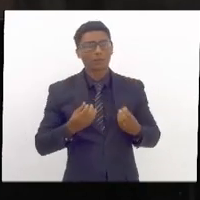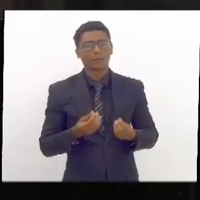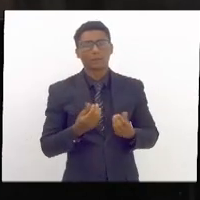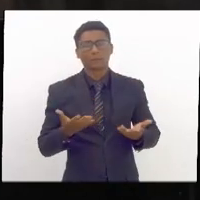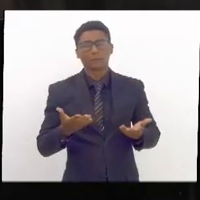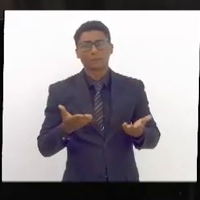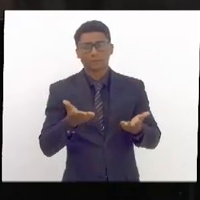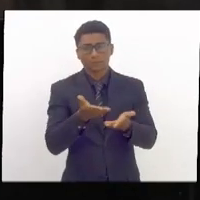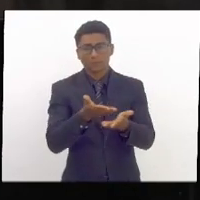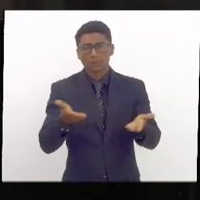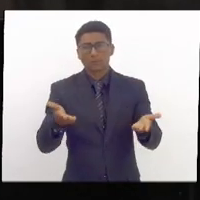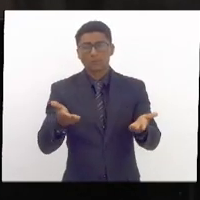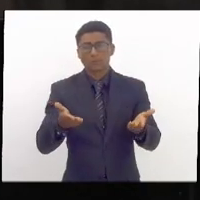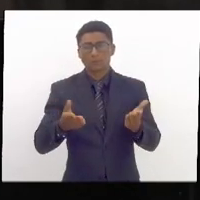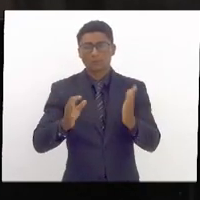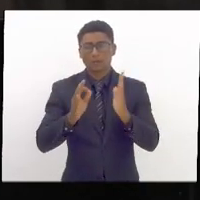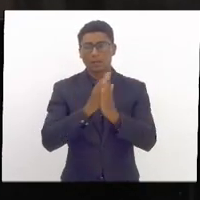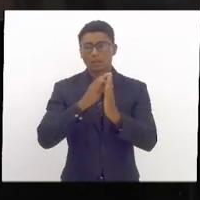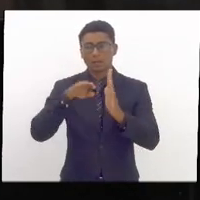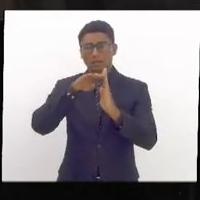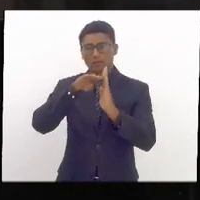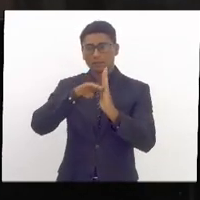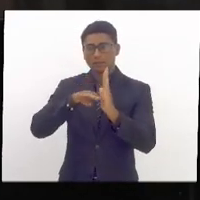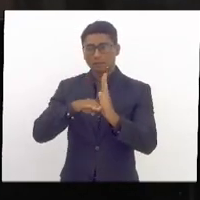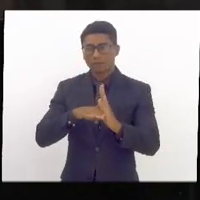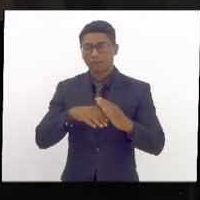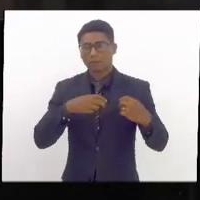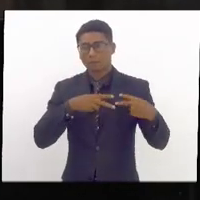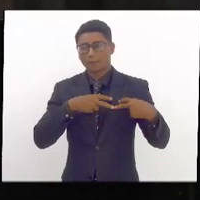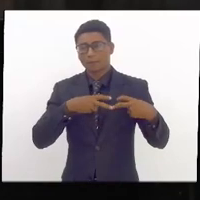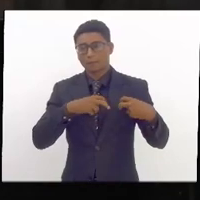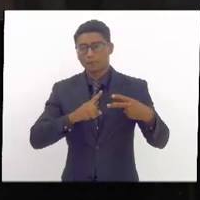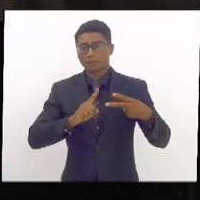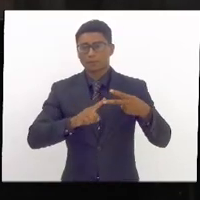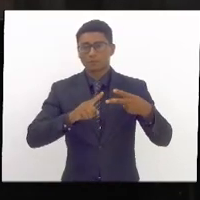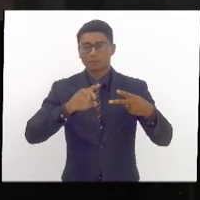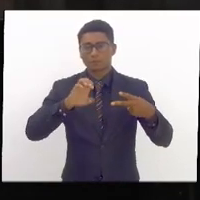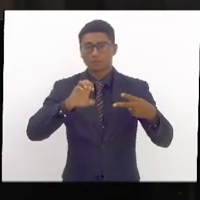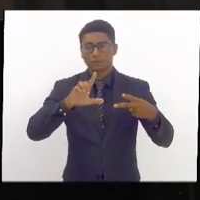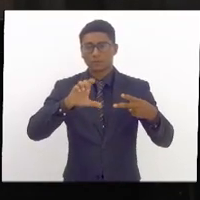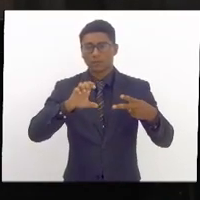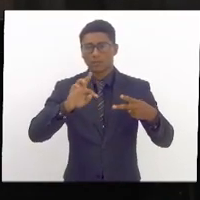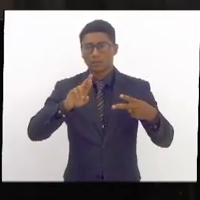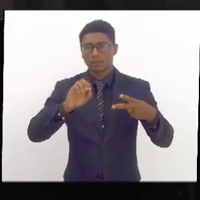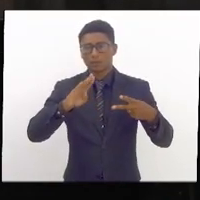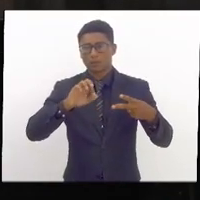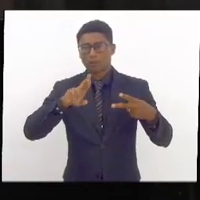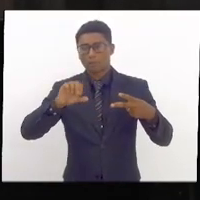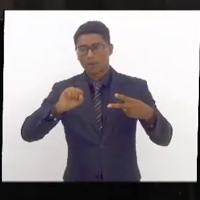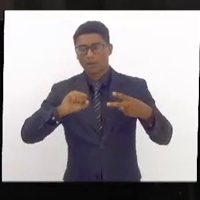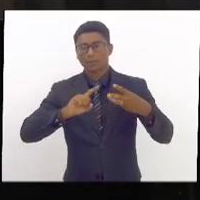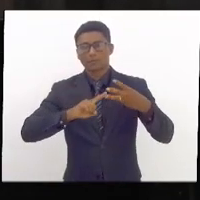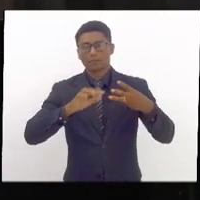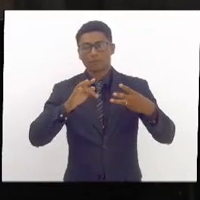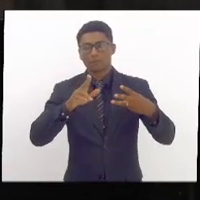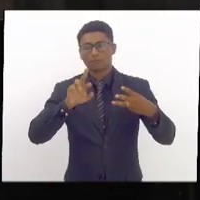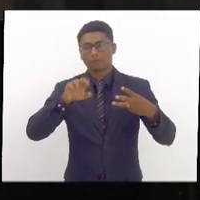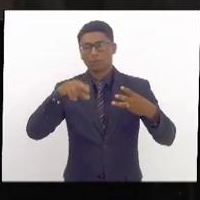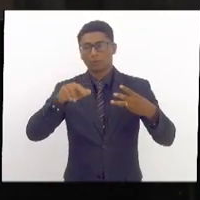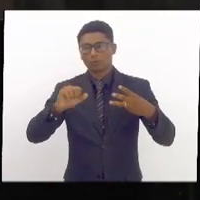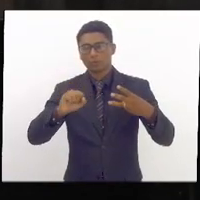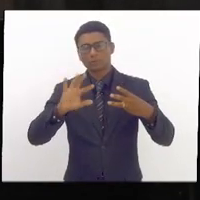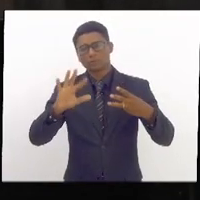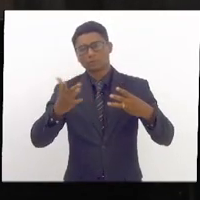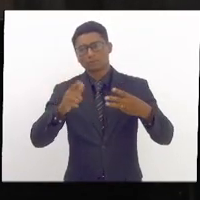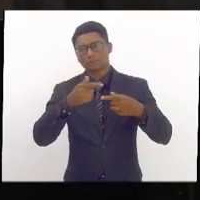para Petrobras, Eletrobras, Furnas. Era muita gente. Mais ou menos, numa semana,